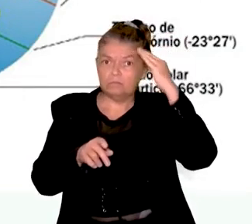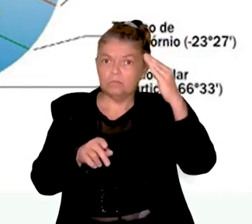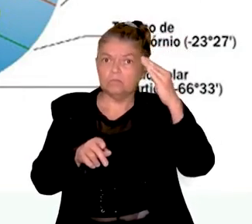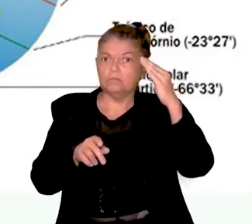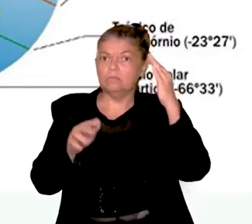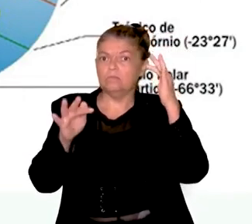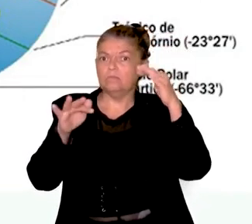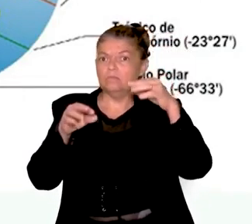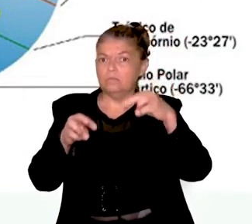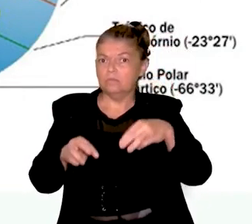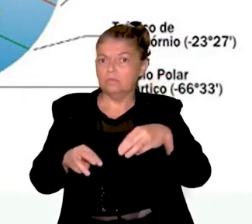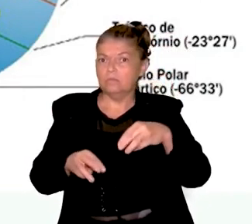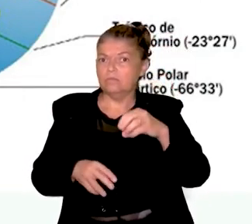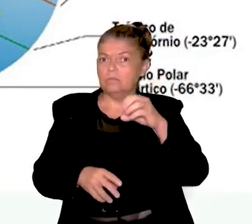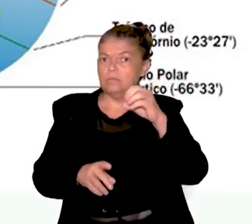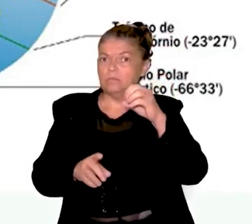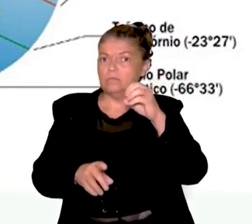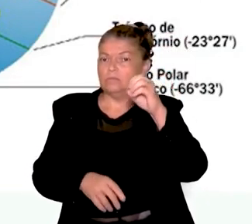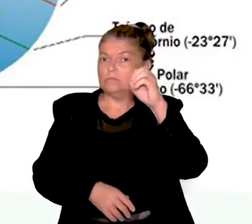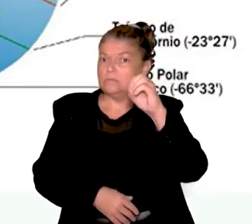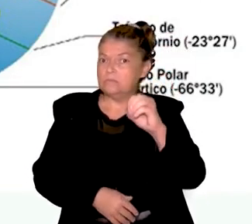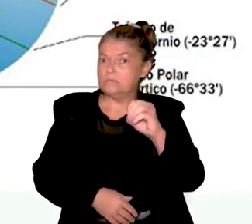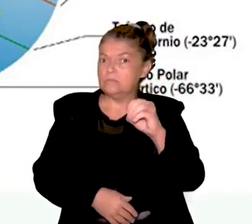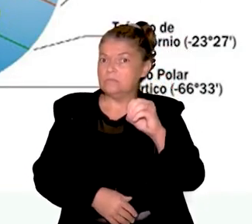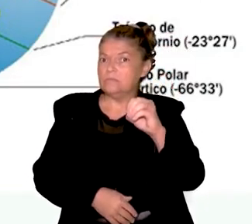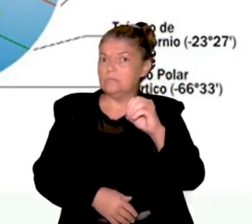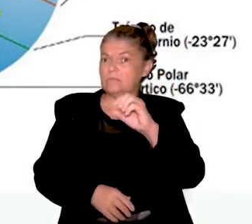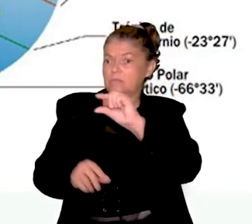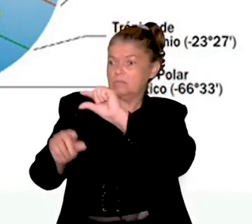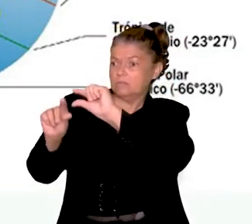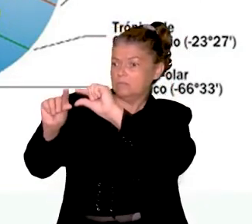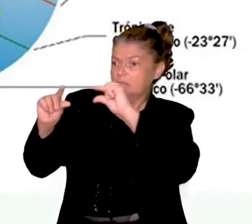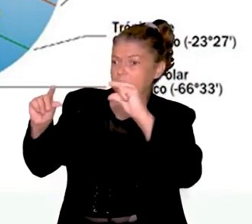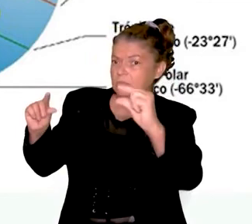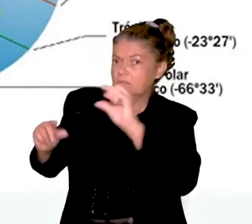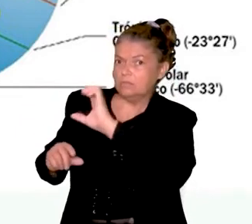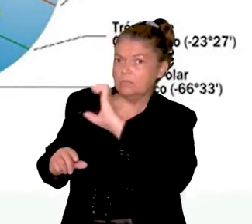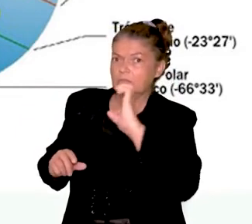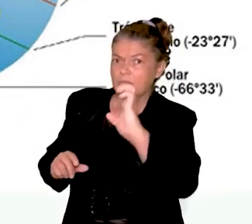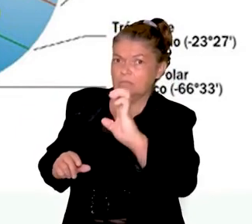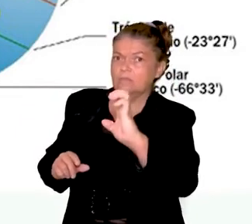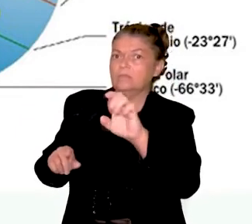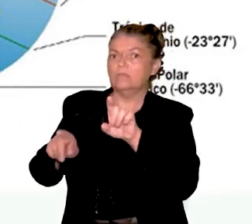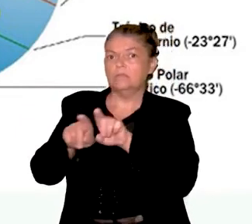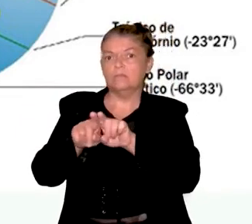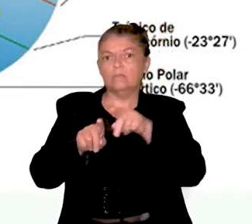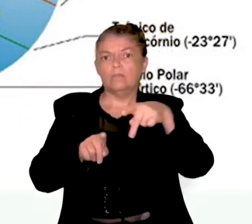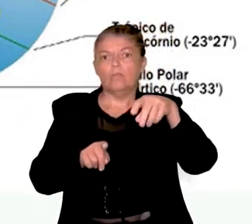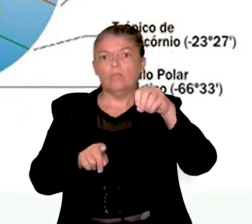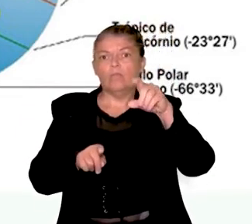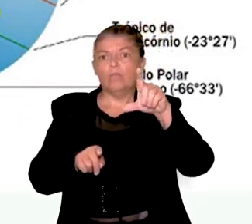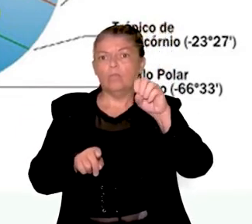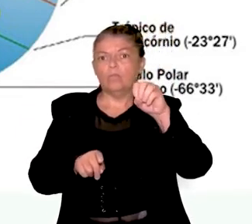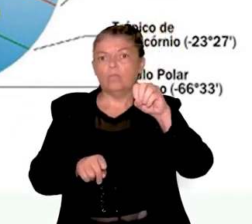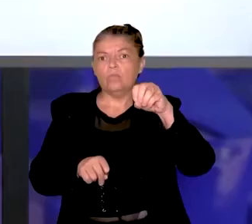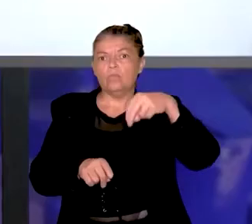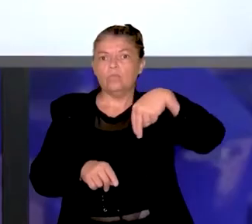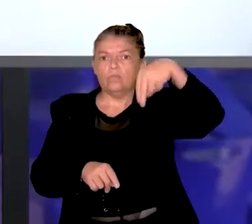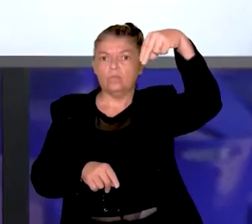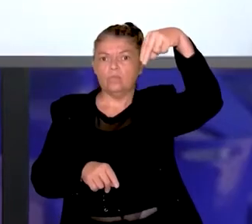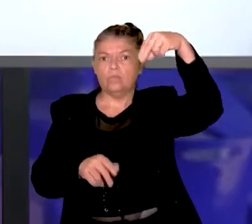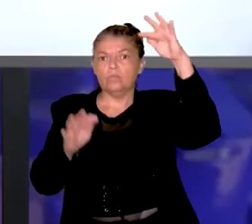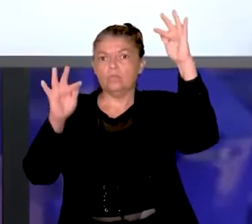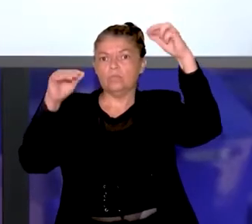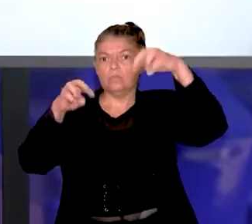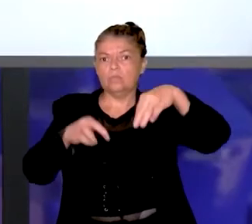90 graus de latitude, de 0 graus da linha do Equador ao Polo Norte, o final do Polo Norte são 90